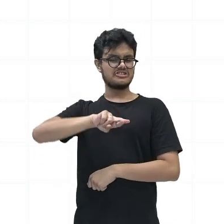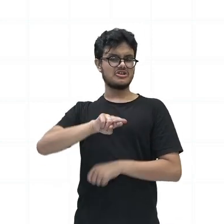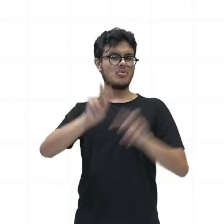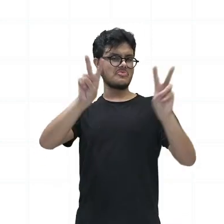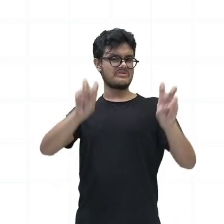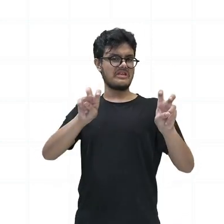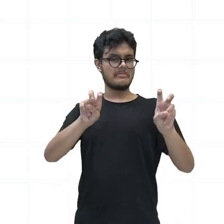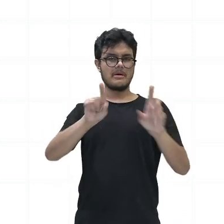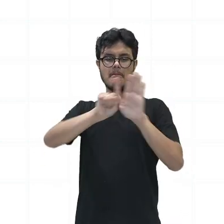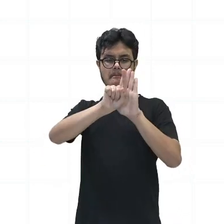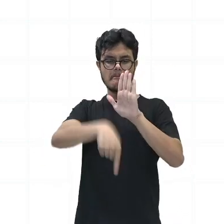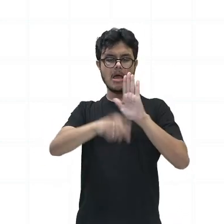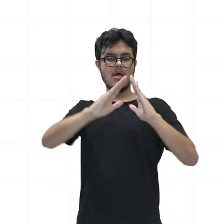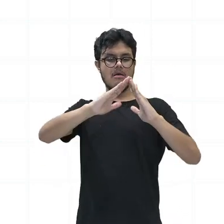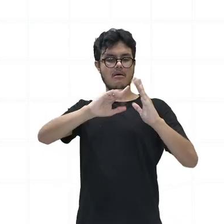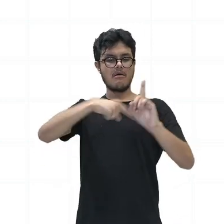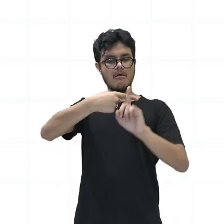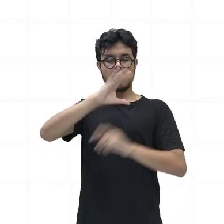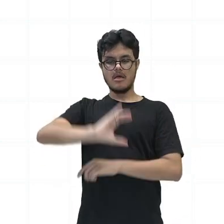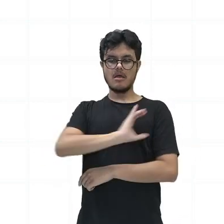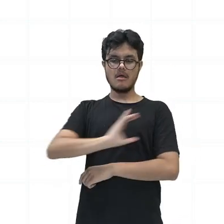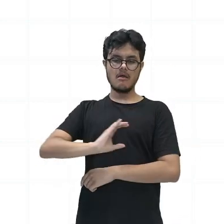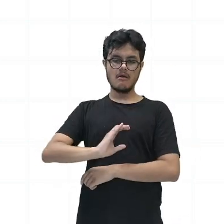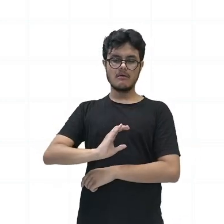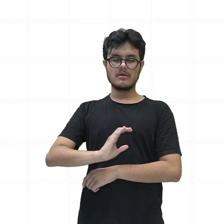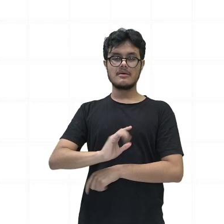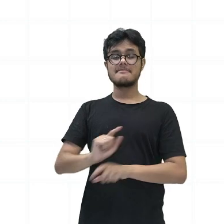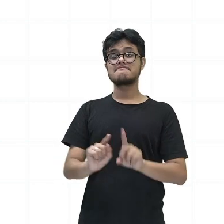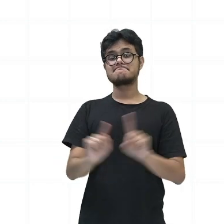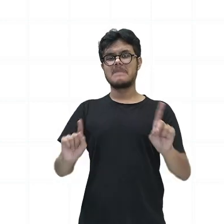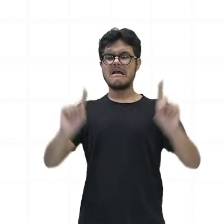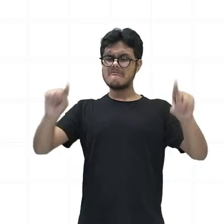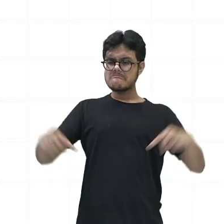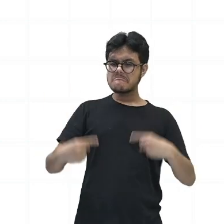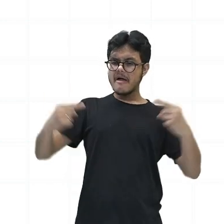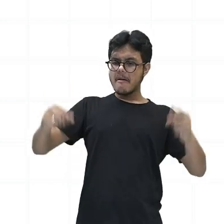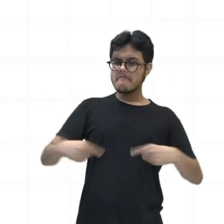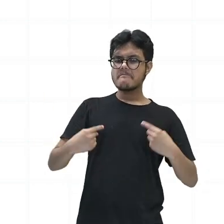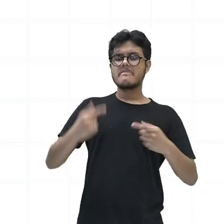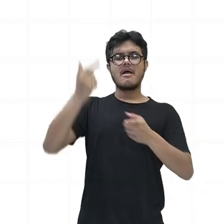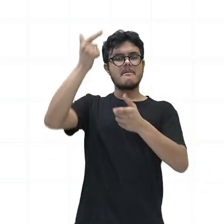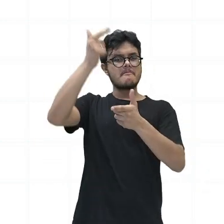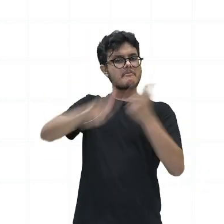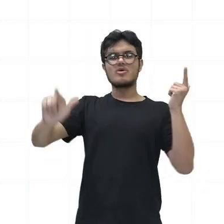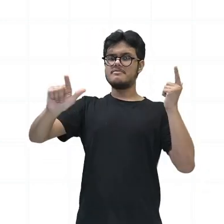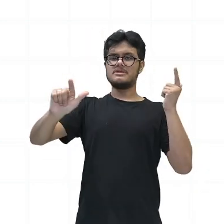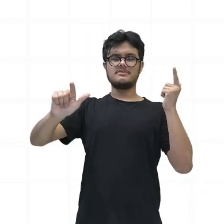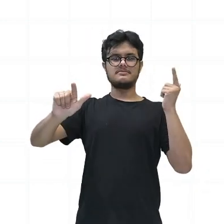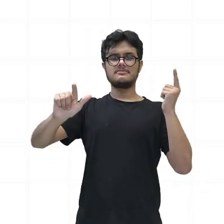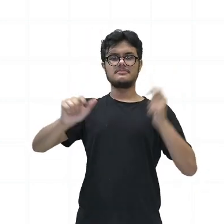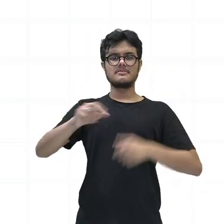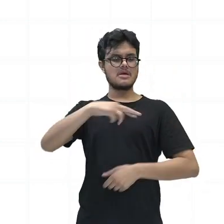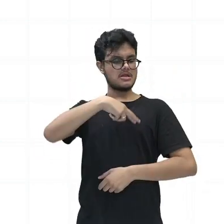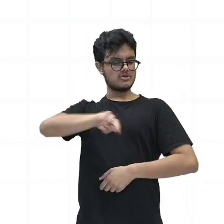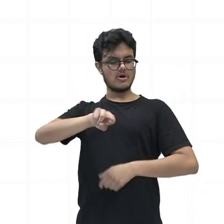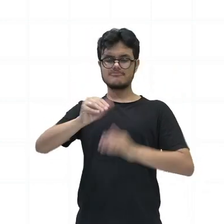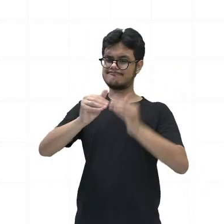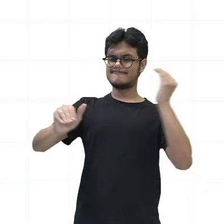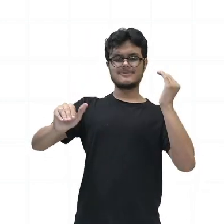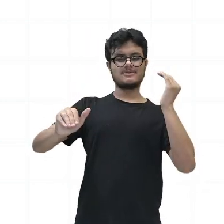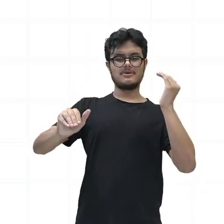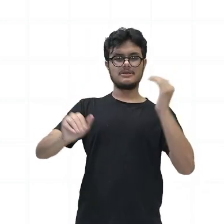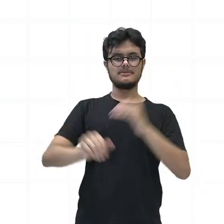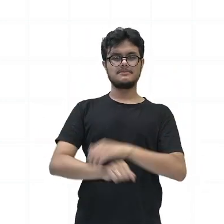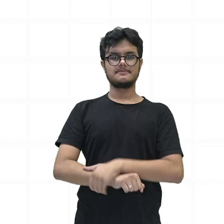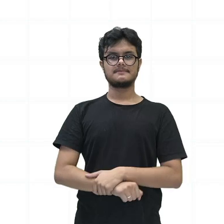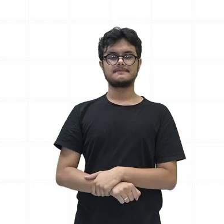igreja. Por essa razão, foi alvo de muitas críticas e proibições por parte dos religiosos. Suas